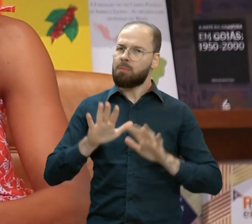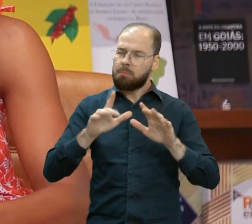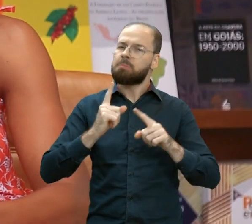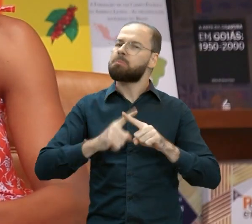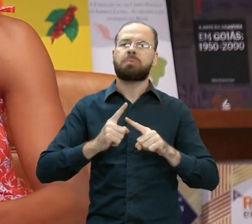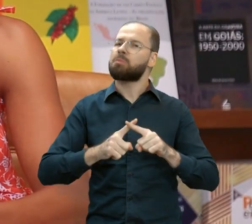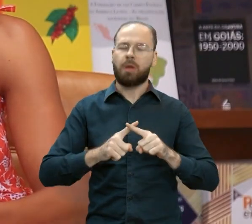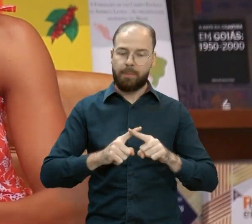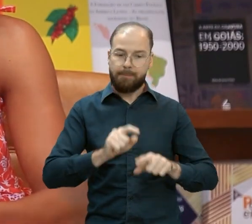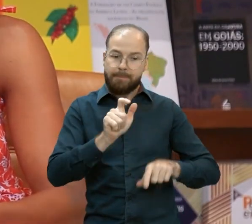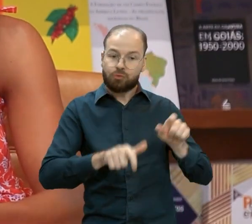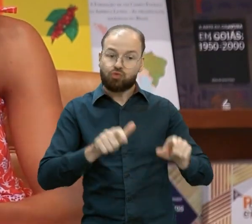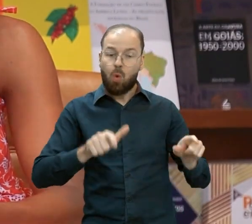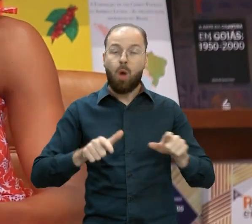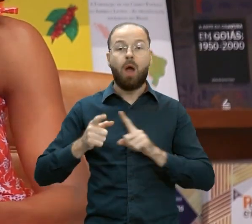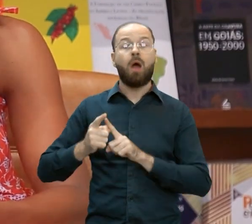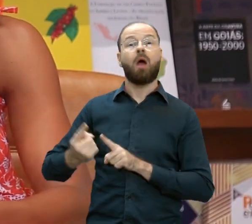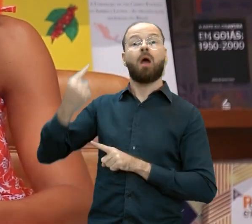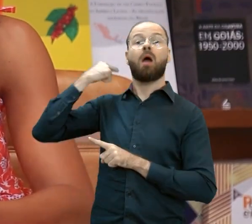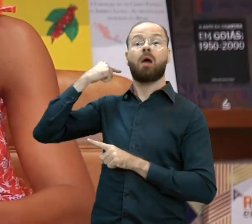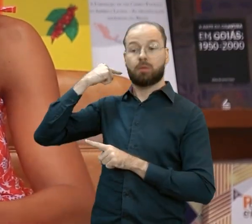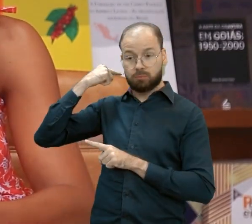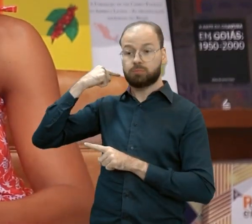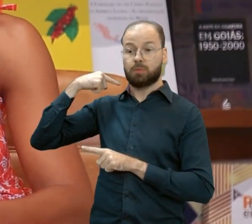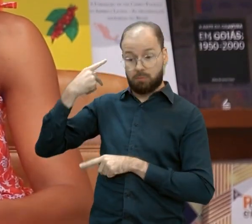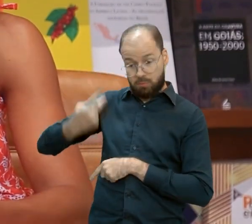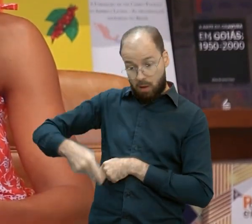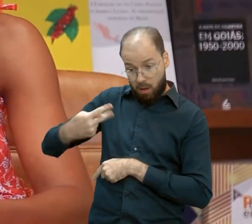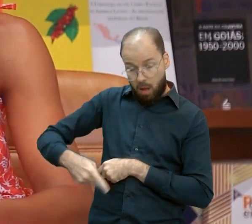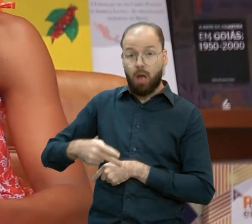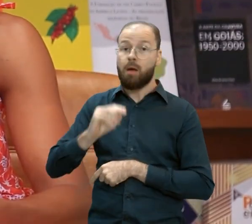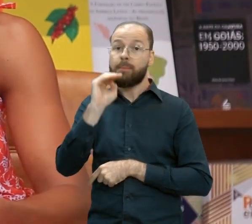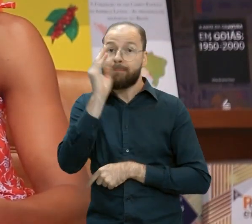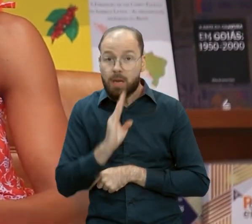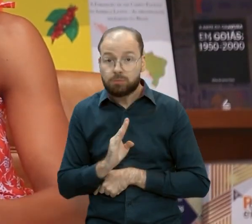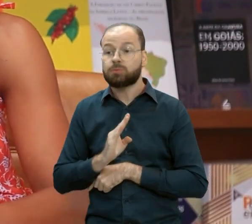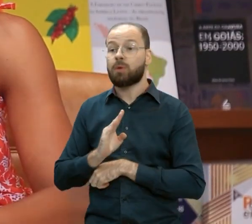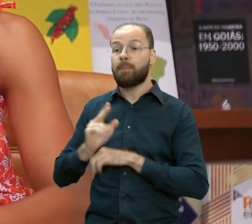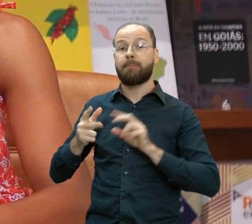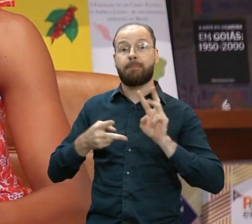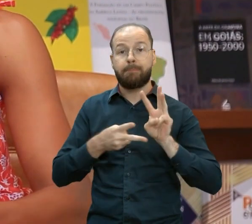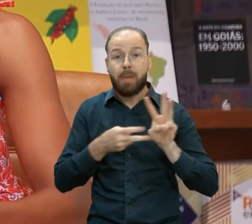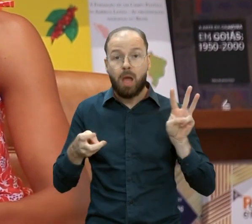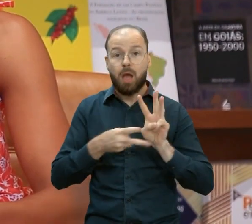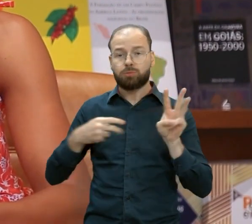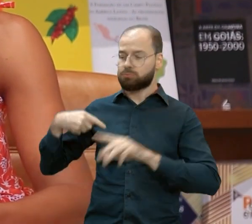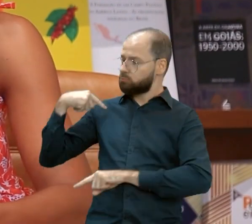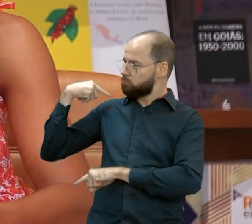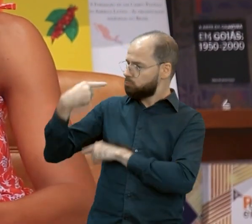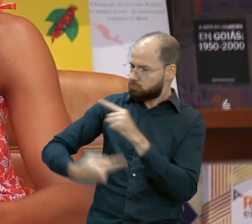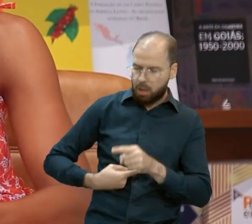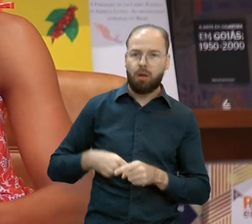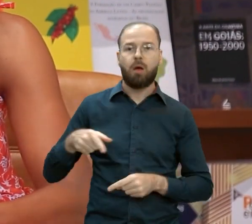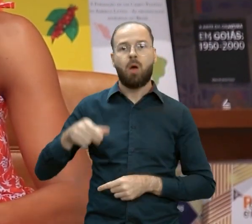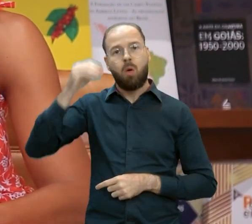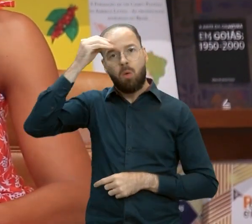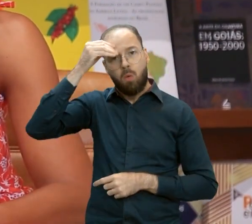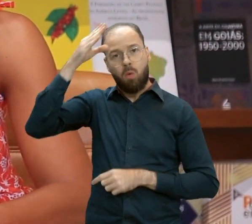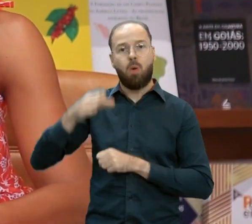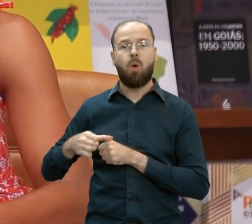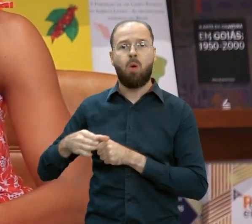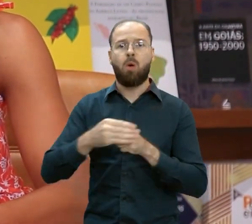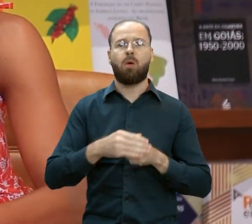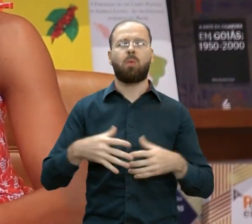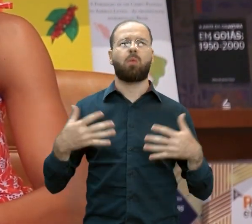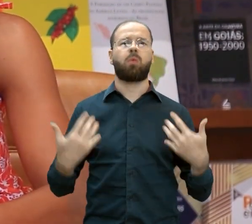povos originários, e por que a gente não aproveita desse conhecimento que é vasto, que é amplo, que é tão legítimo quanto os outros,